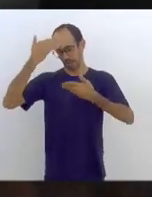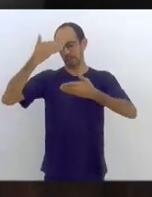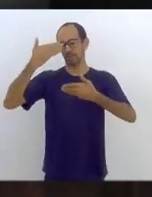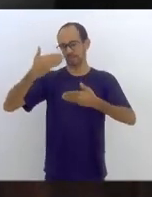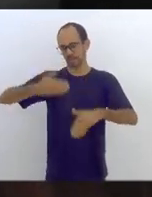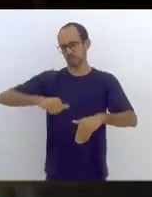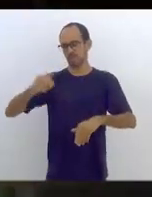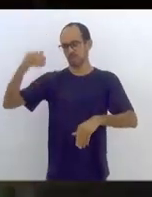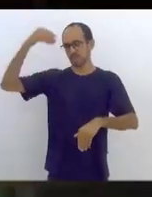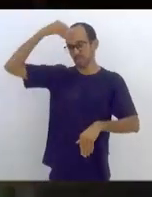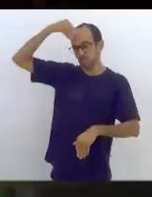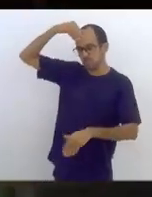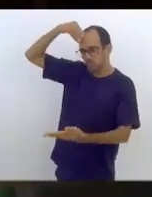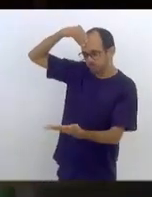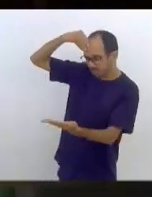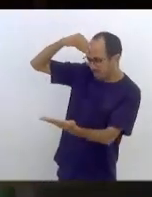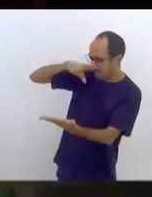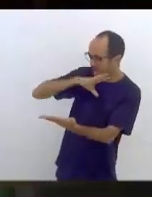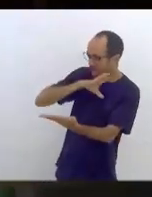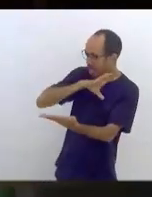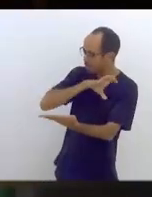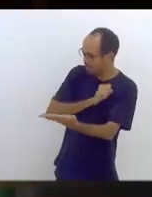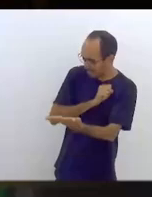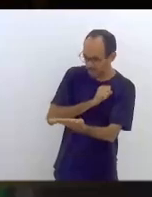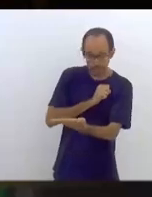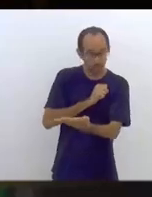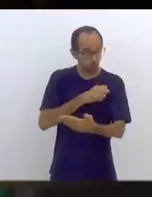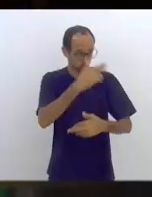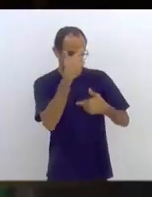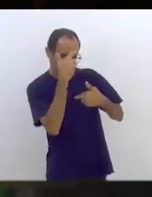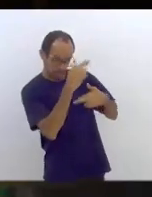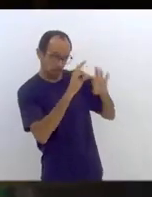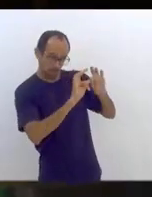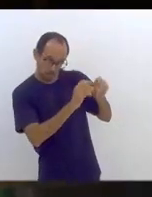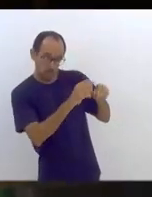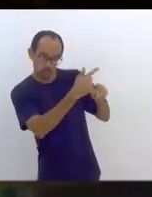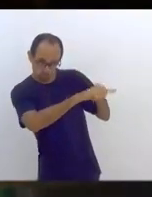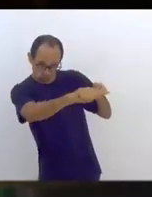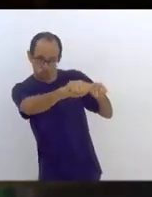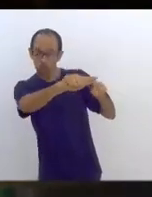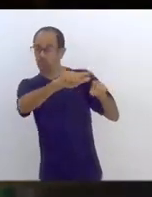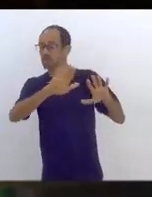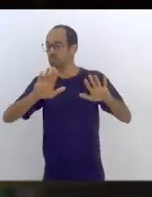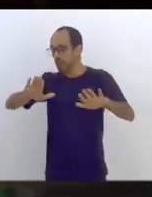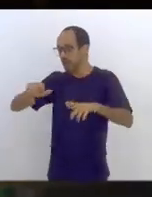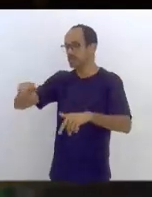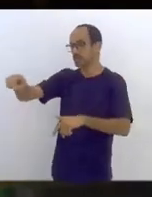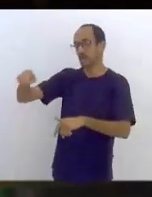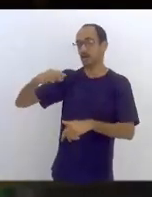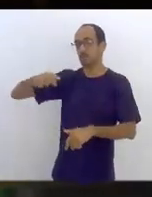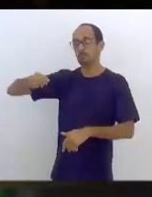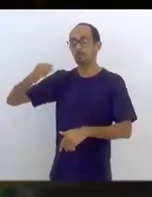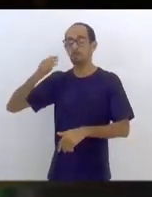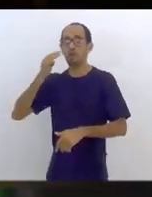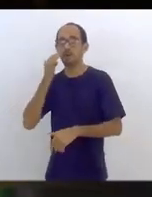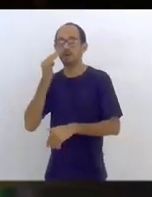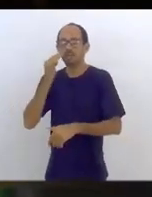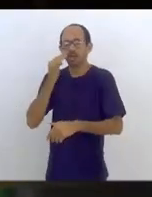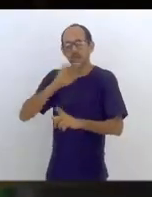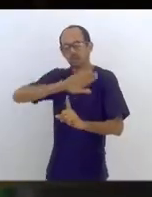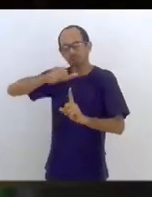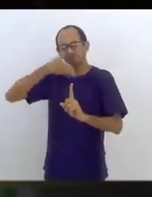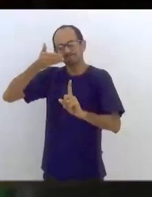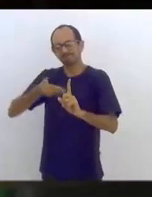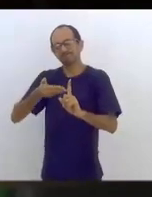querida e amada, com todo respeito às outras, a nossa Mônica Francisco, que me consagrou, né, com essa